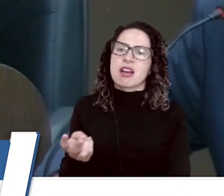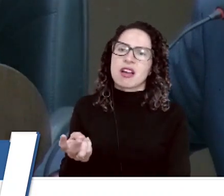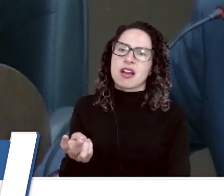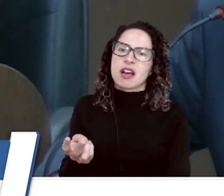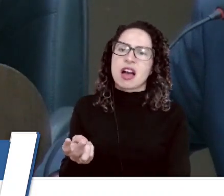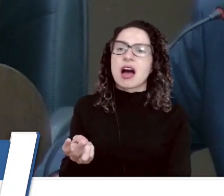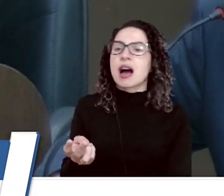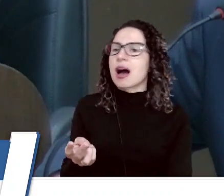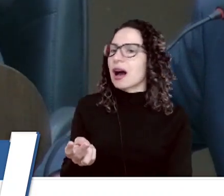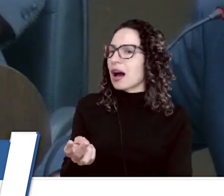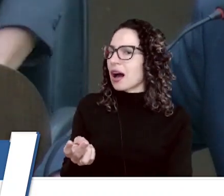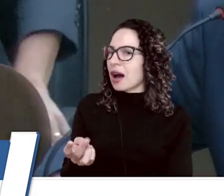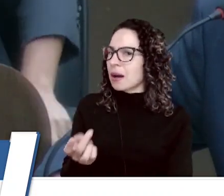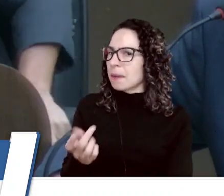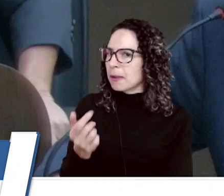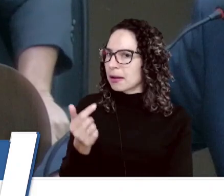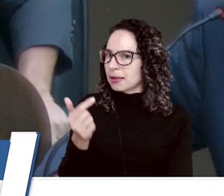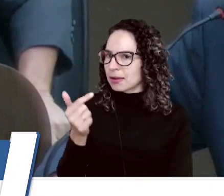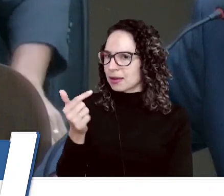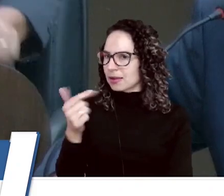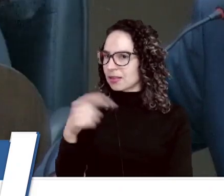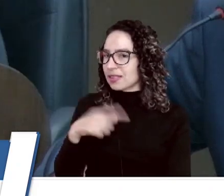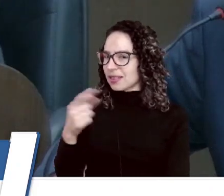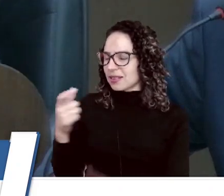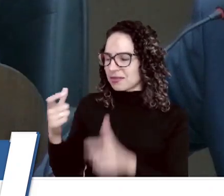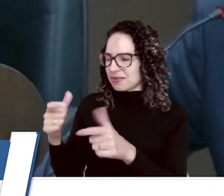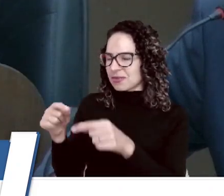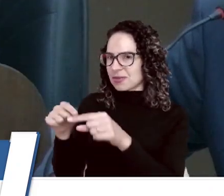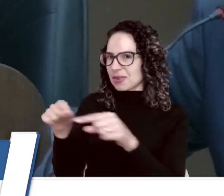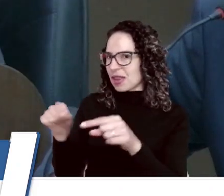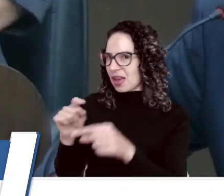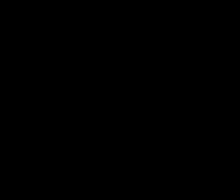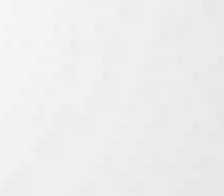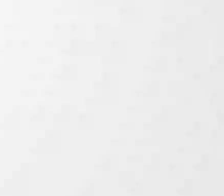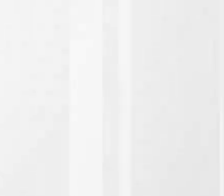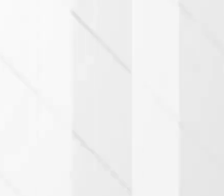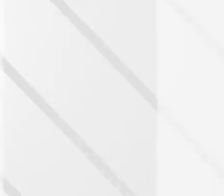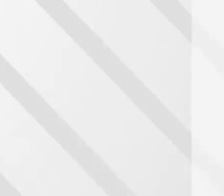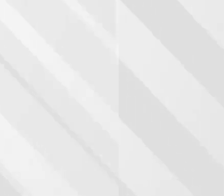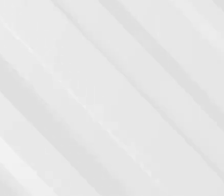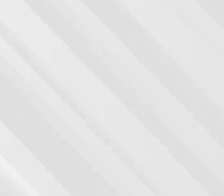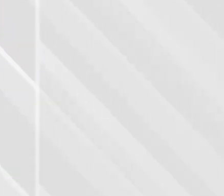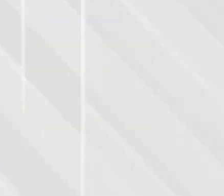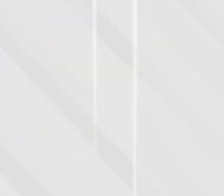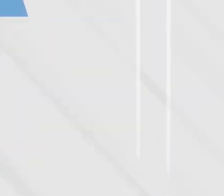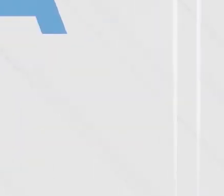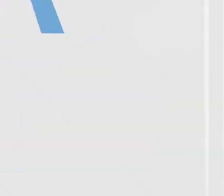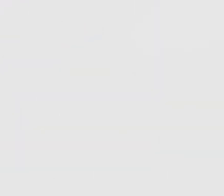regularizado uma varandinha, aí é notificação no lombo.